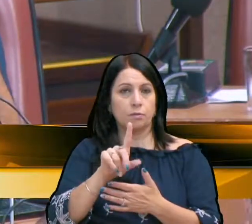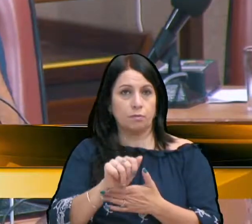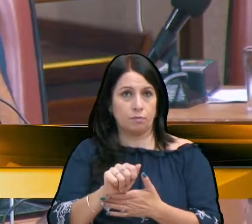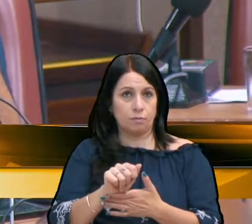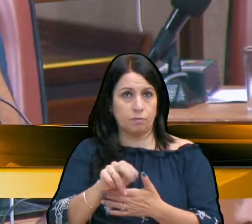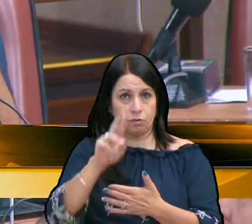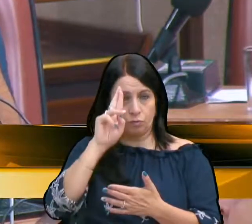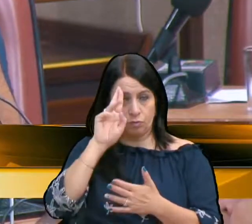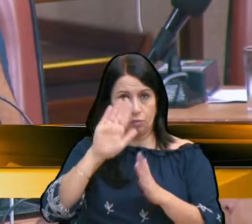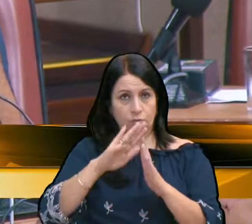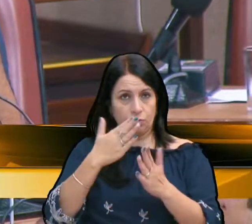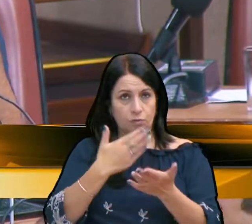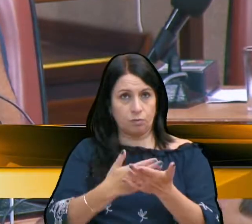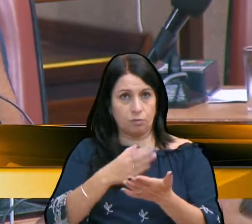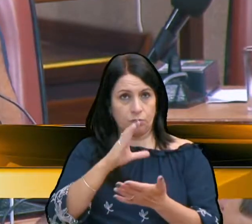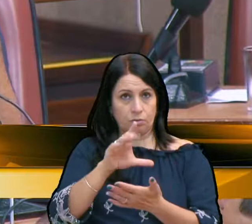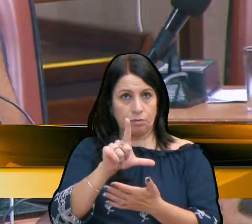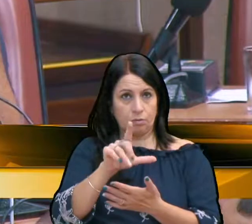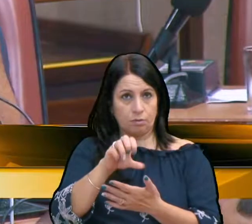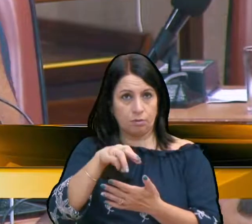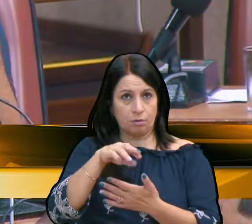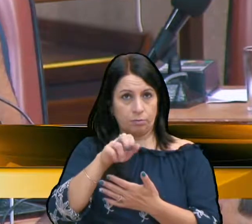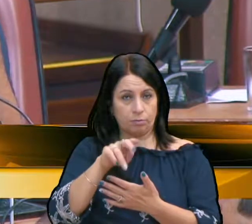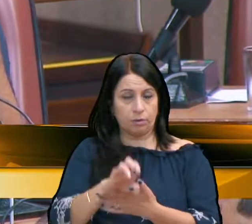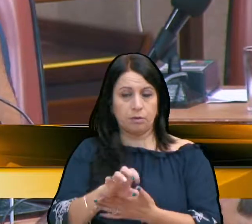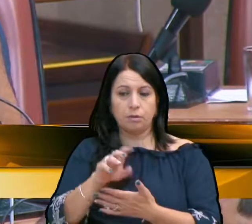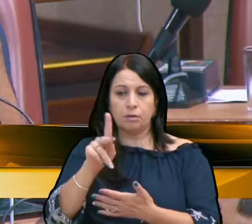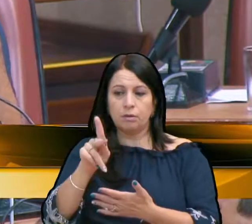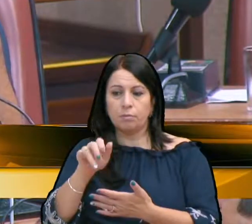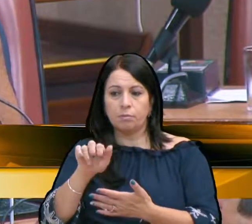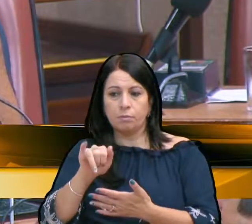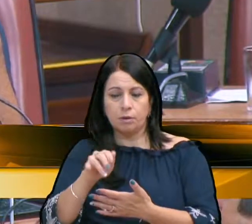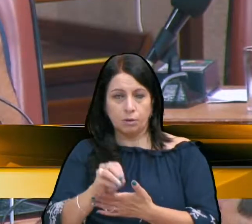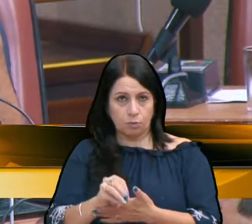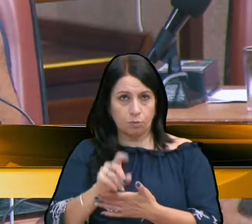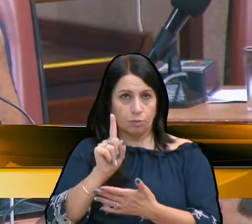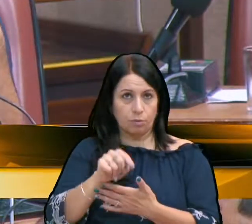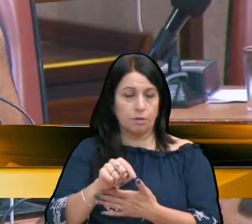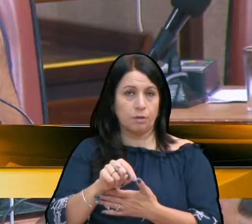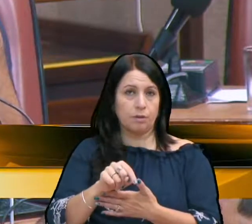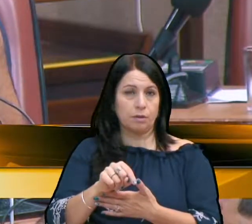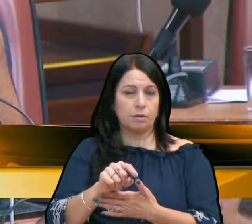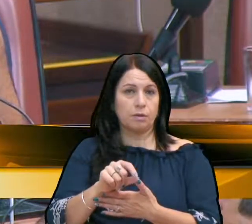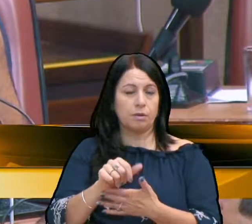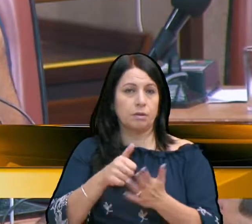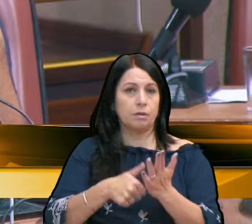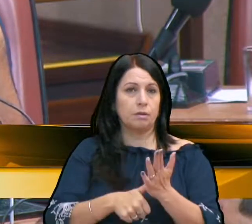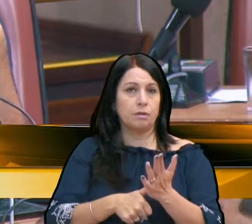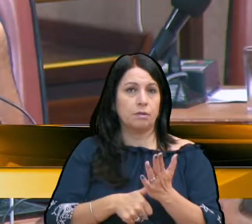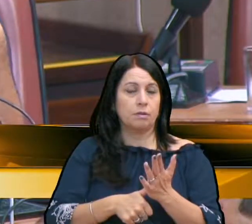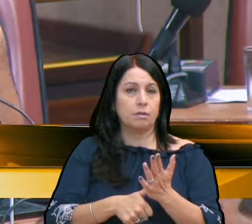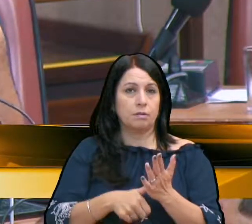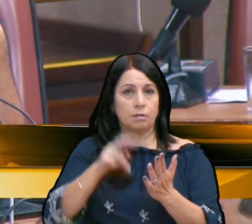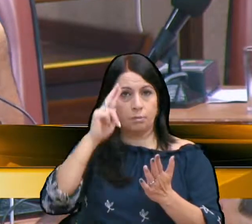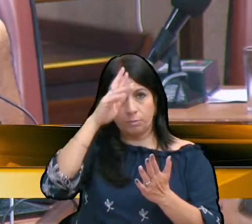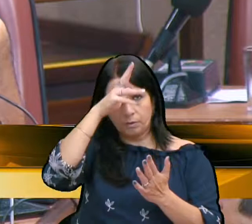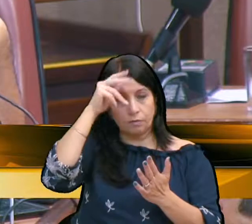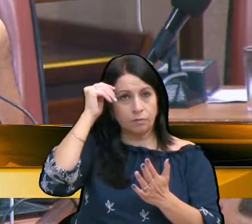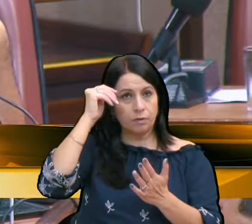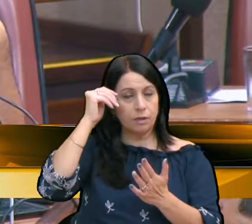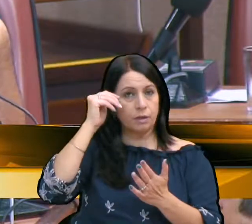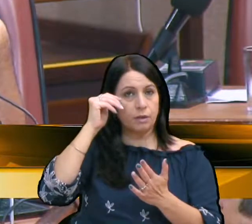a Cláudia, diretora da escola Clemente Pinto, ela é afiliada do prefeito Daniel